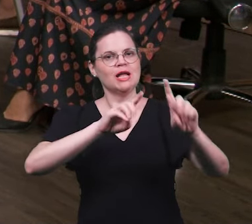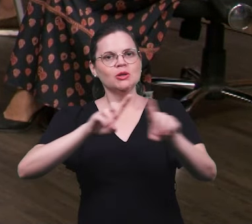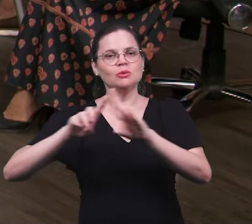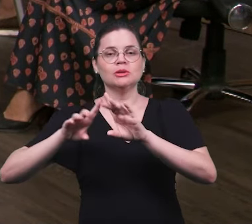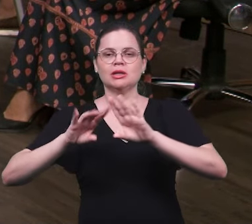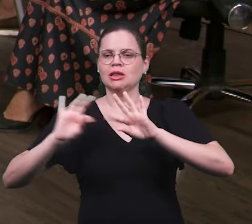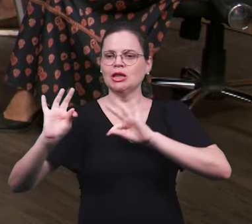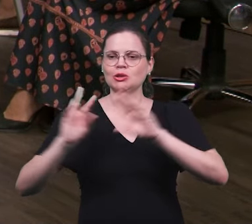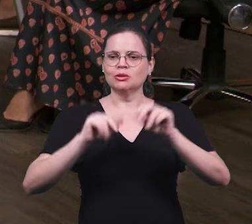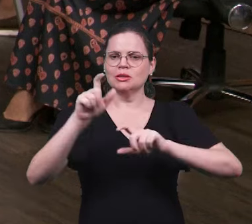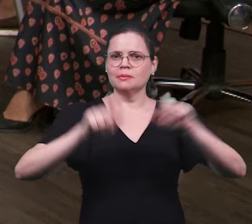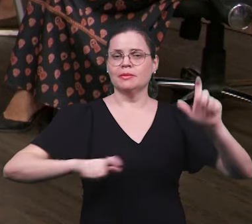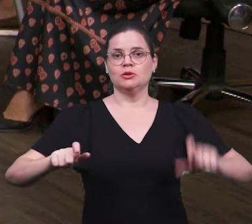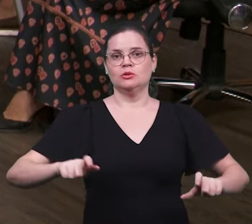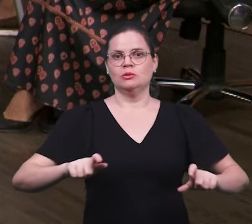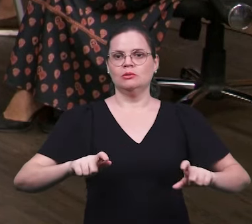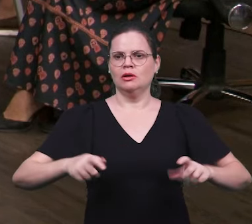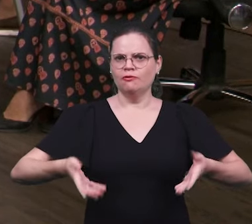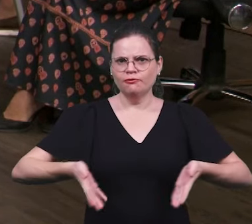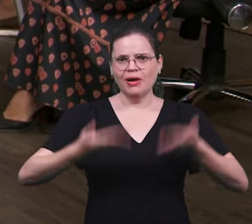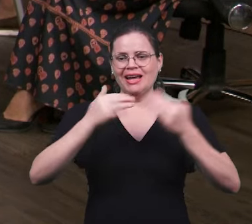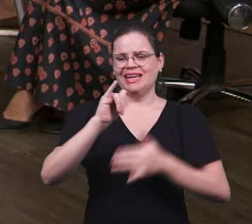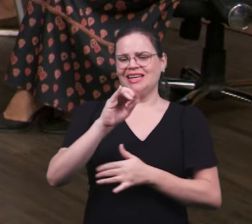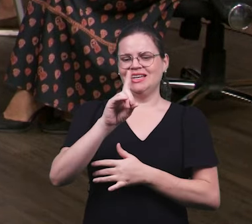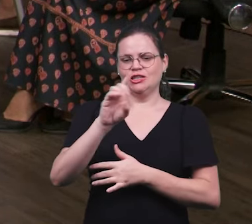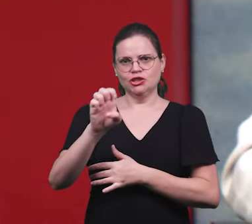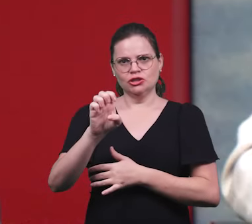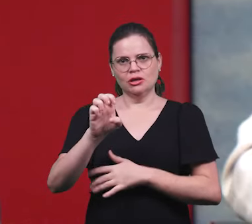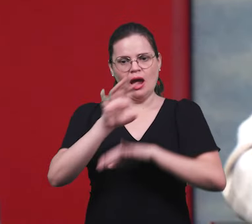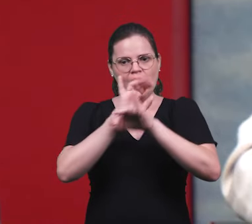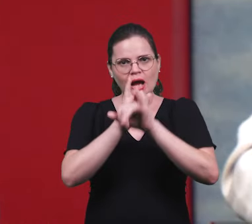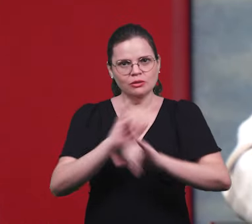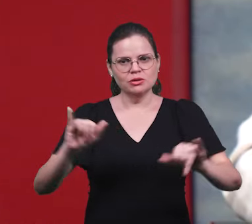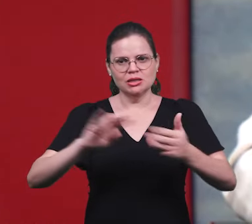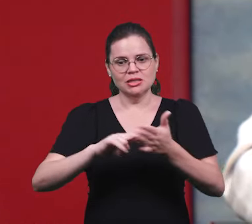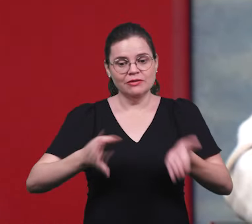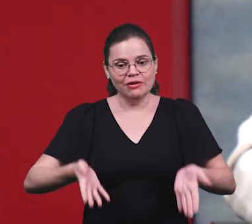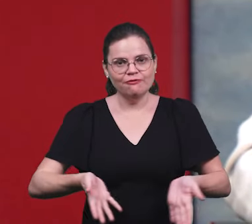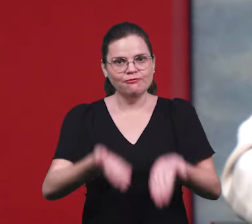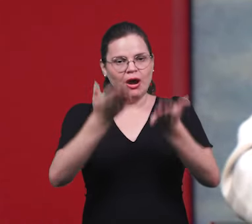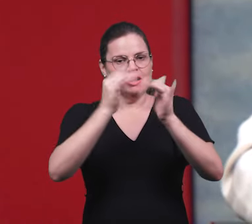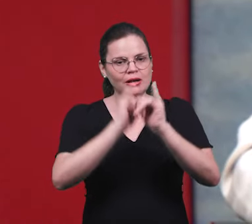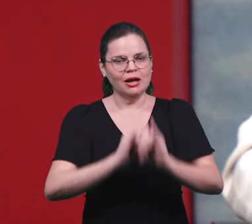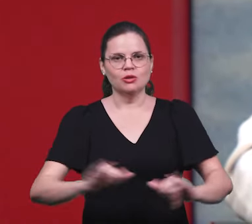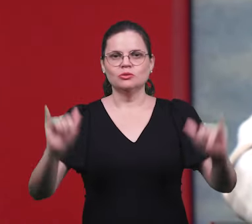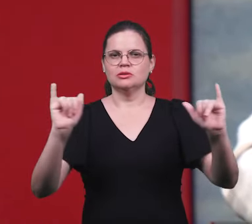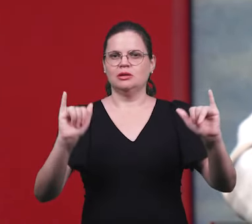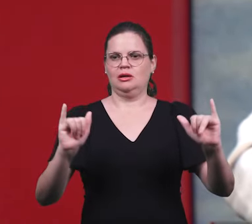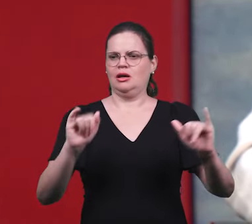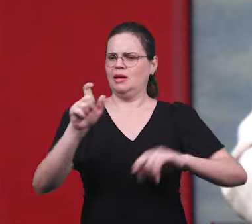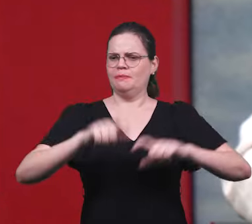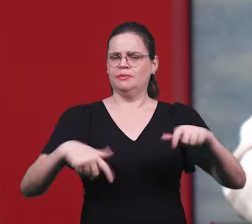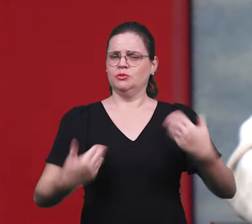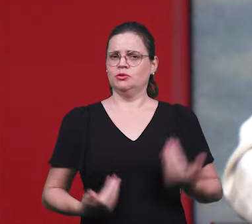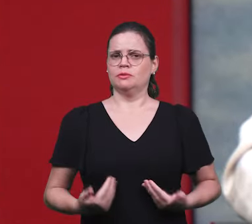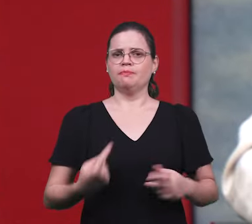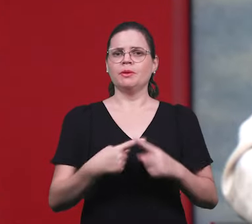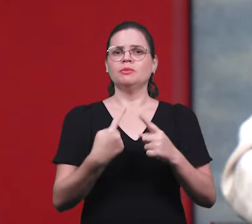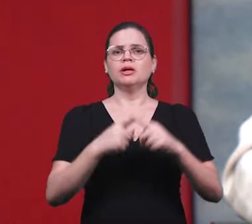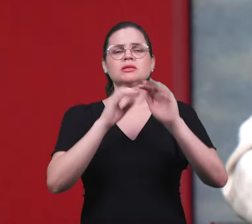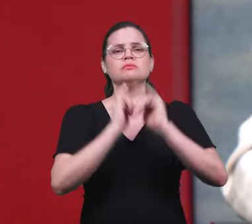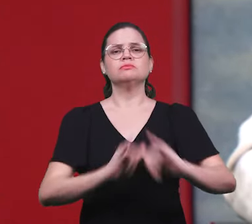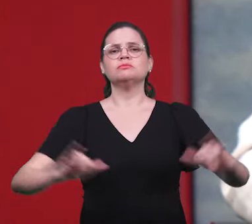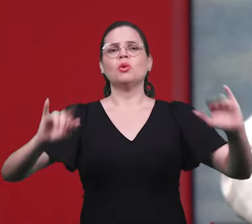e anunciai é para o salvo. Por que o salvo pode anunciar? Porque você vai anunciar aquilo que é a